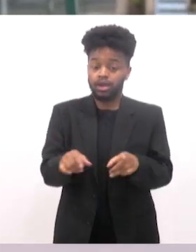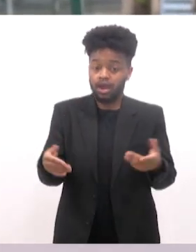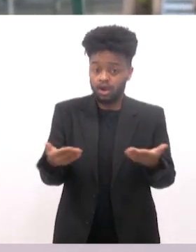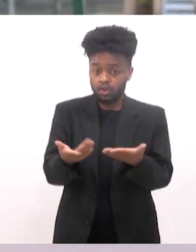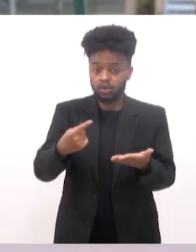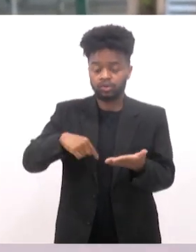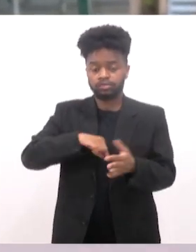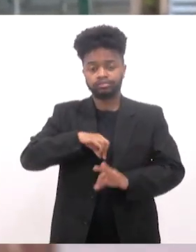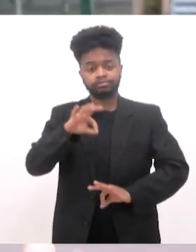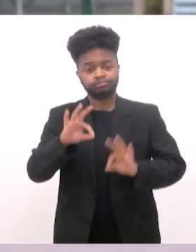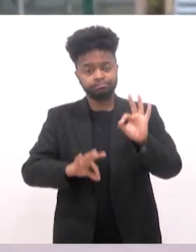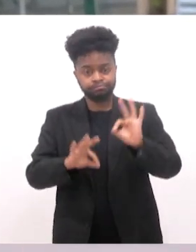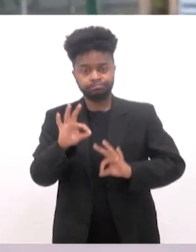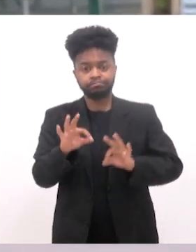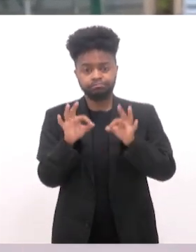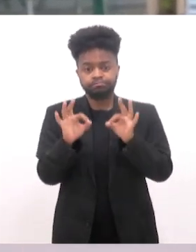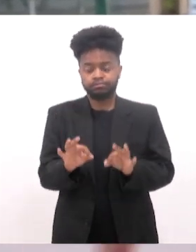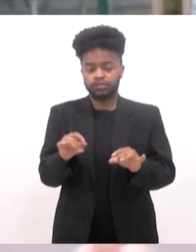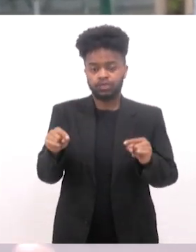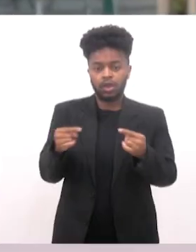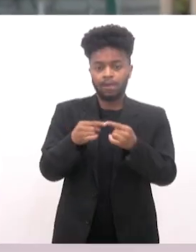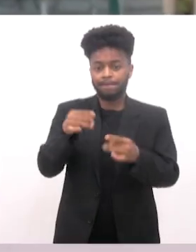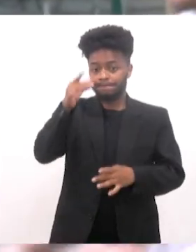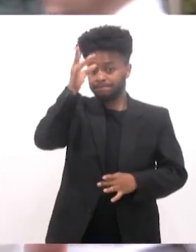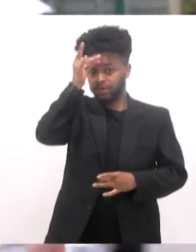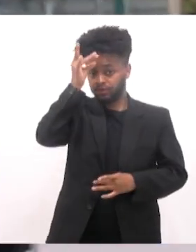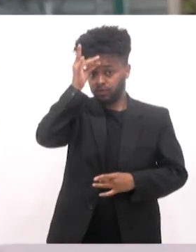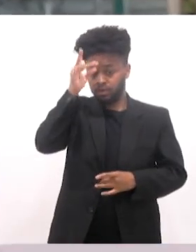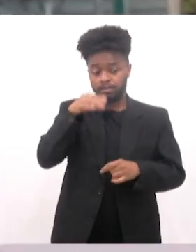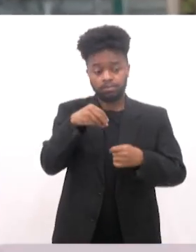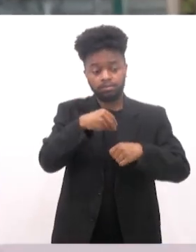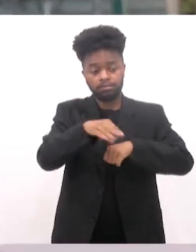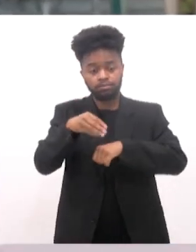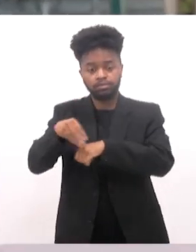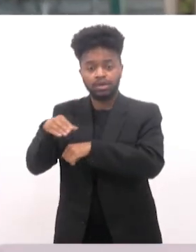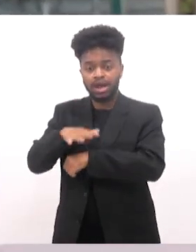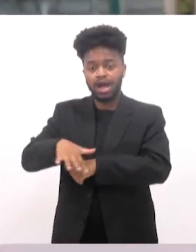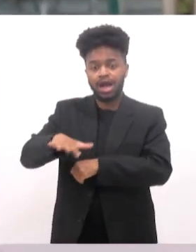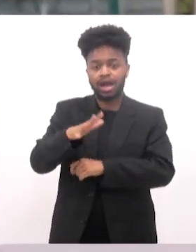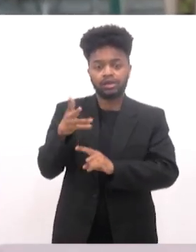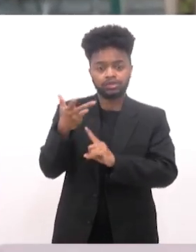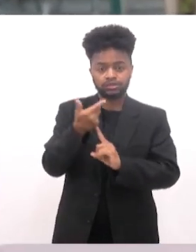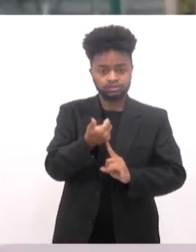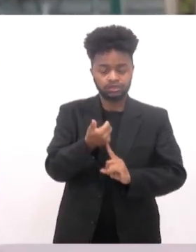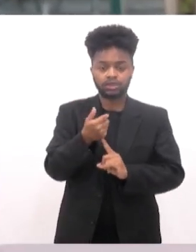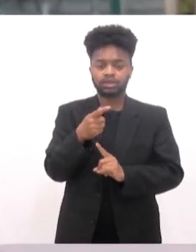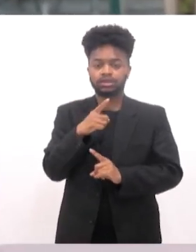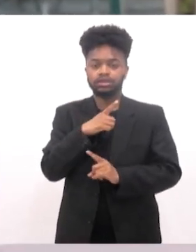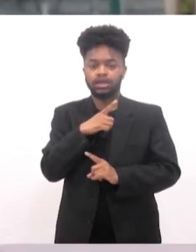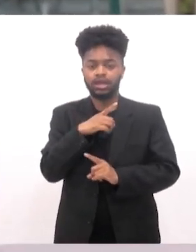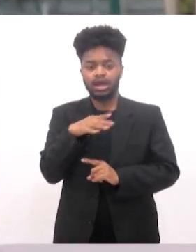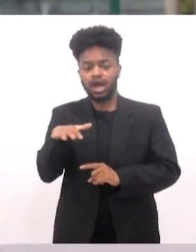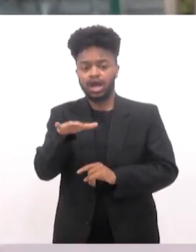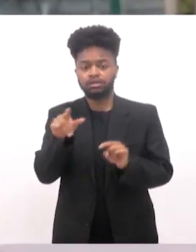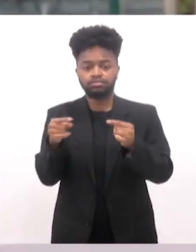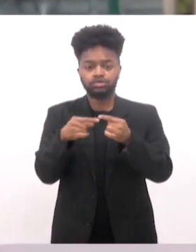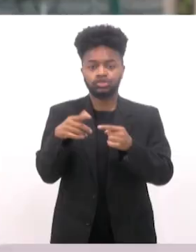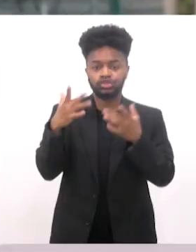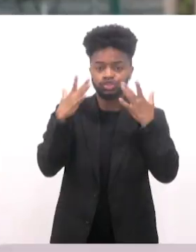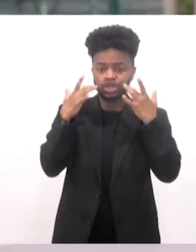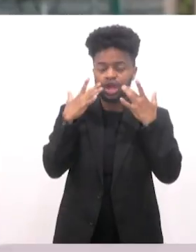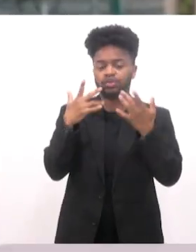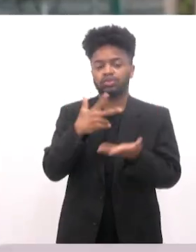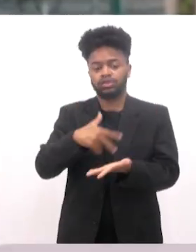uma preparação de performances que trazem diferentes campos artísticos, né? Quer dizer, campos artísticos do teatro, da